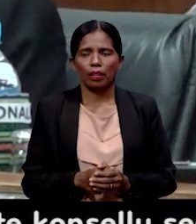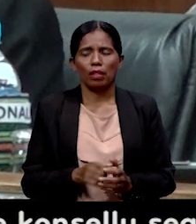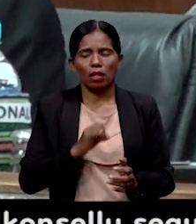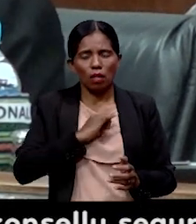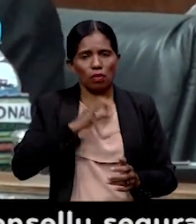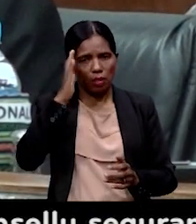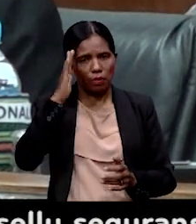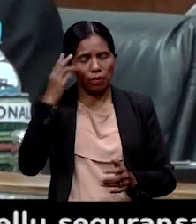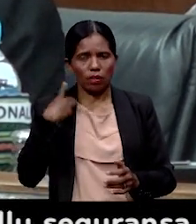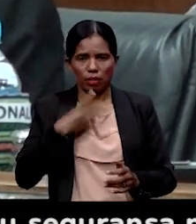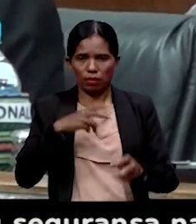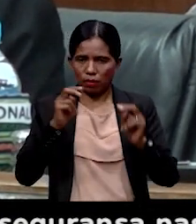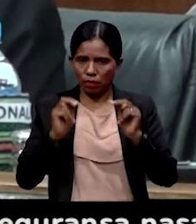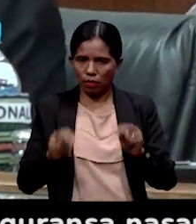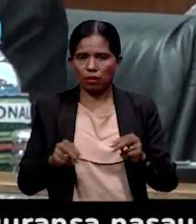Noinita